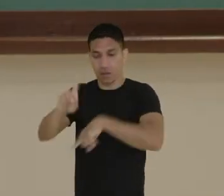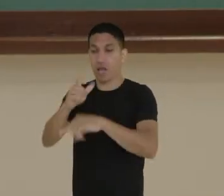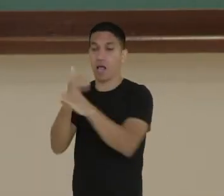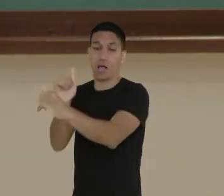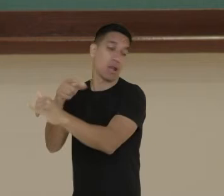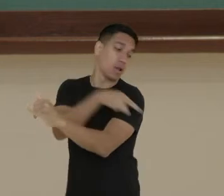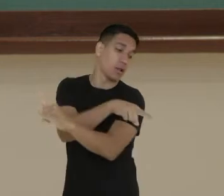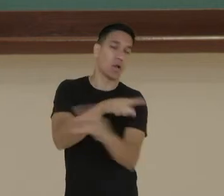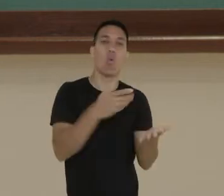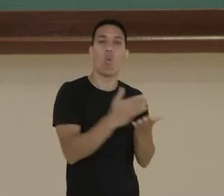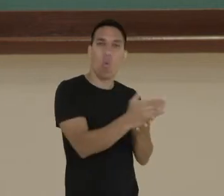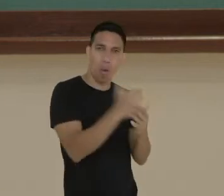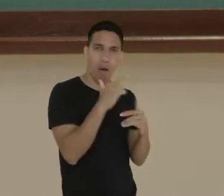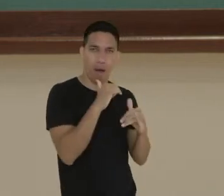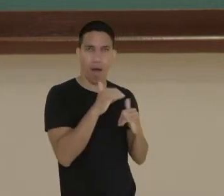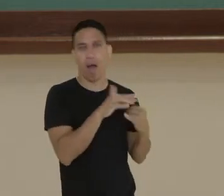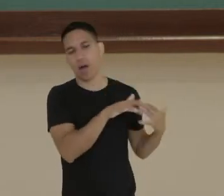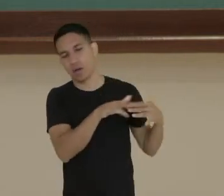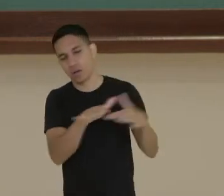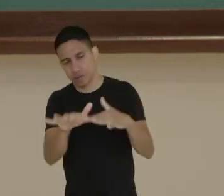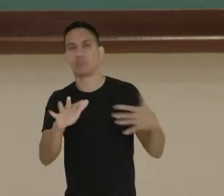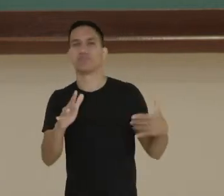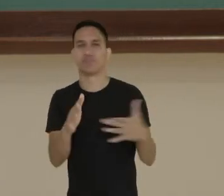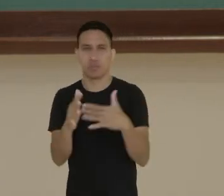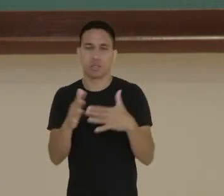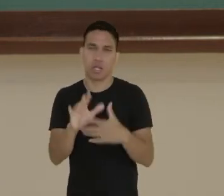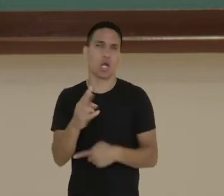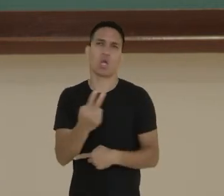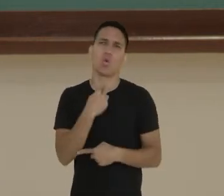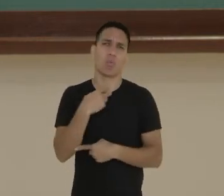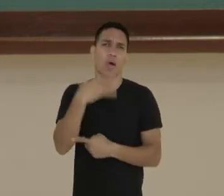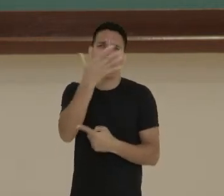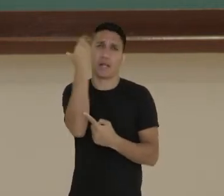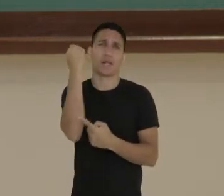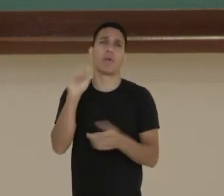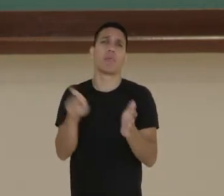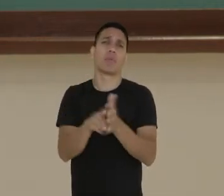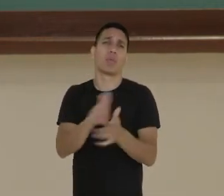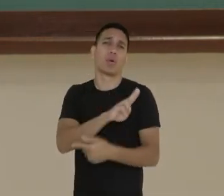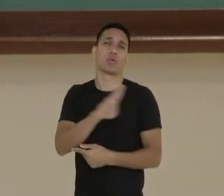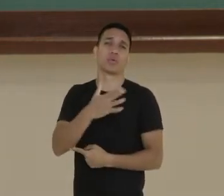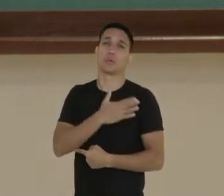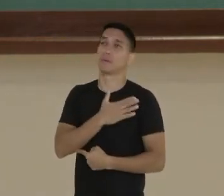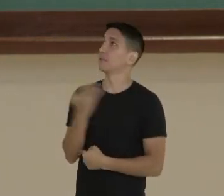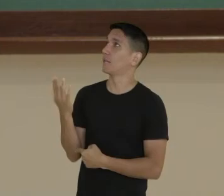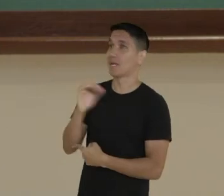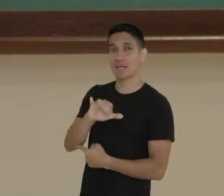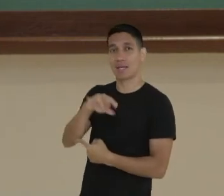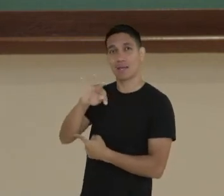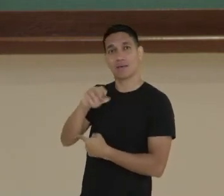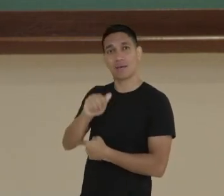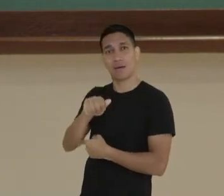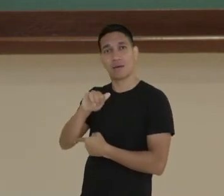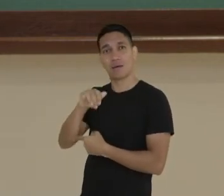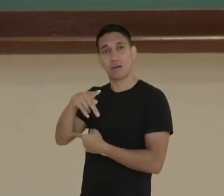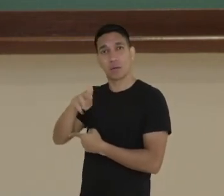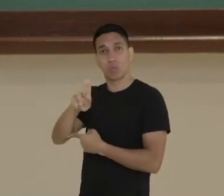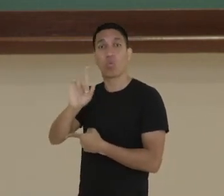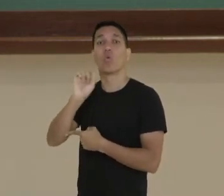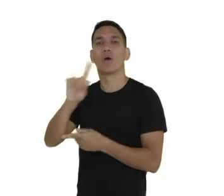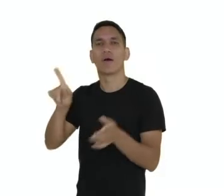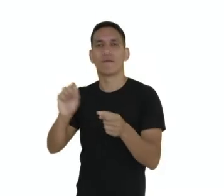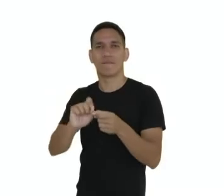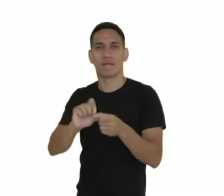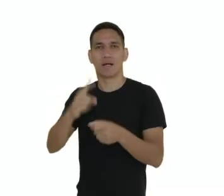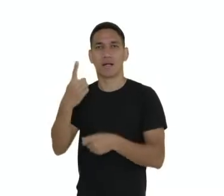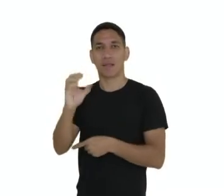da energia hidráulica, e não podemos, né, não destacar a nossa querida Itaipu, certo? A Itaipu ela gera